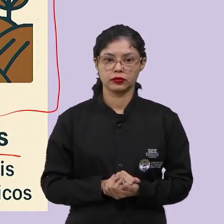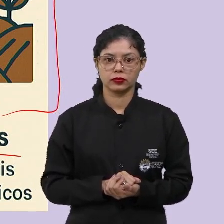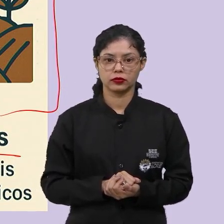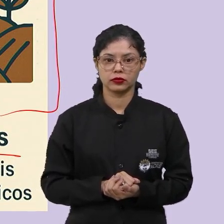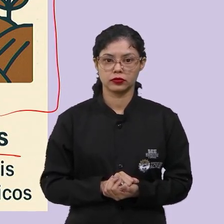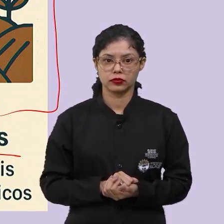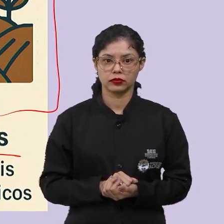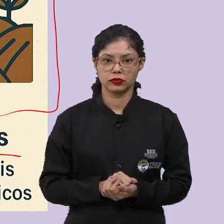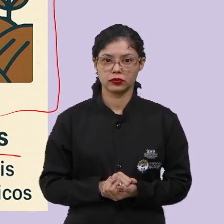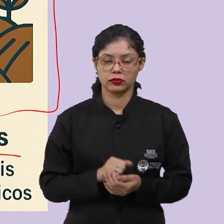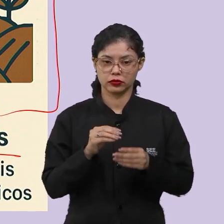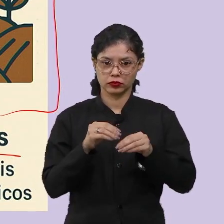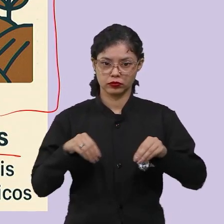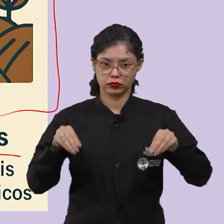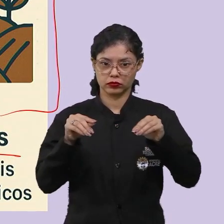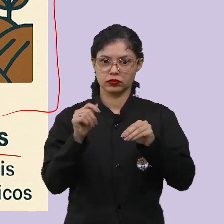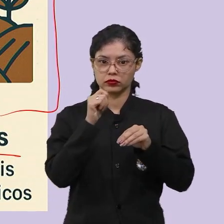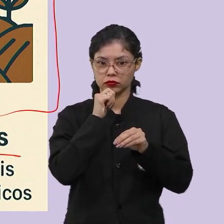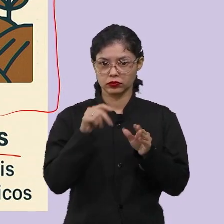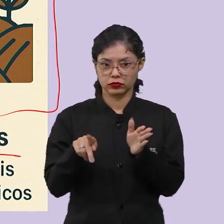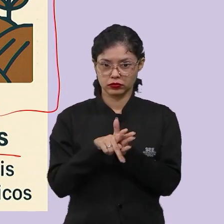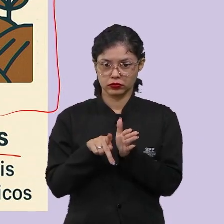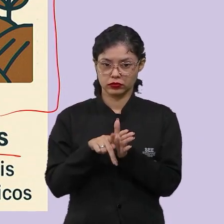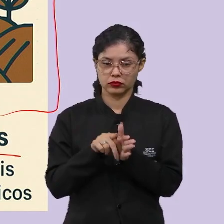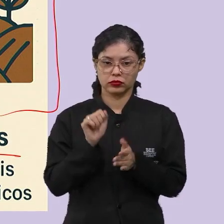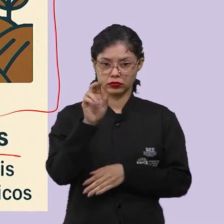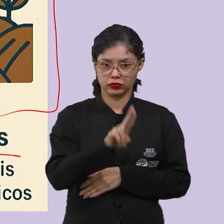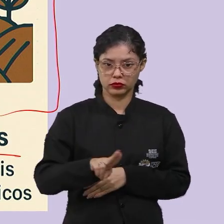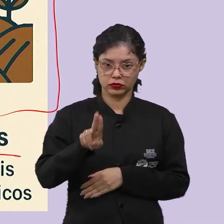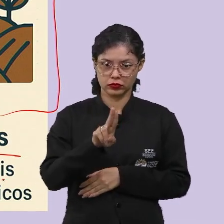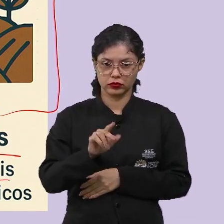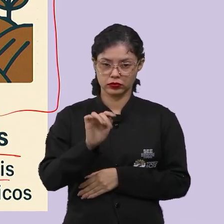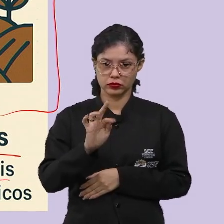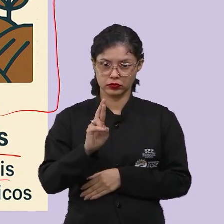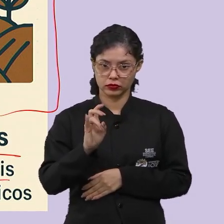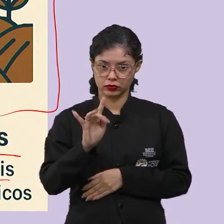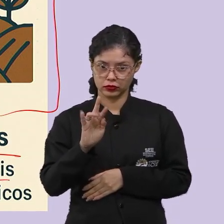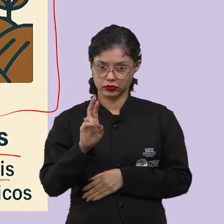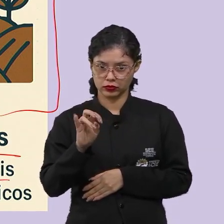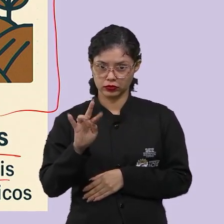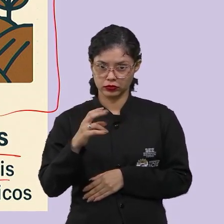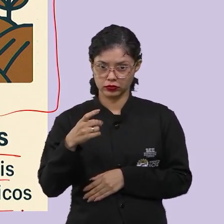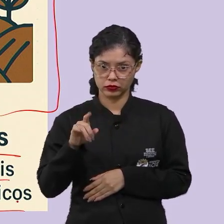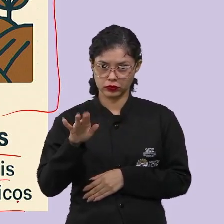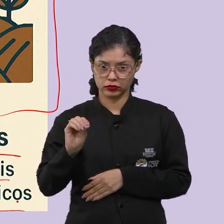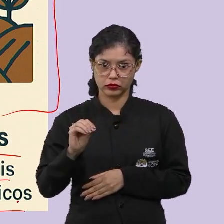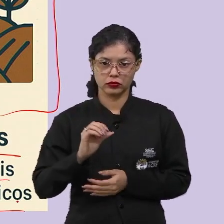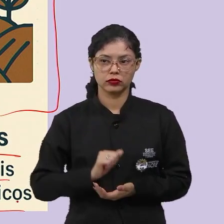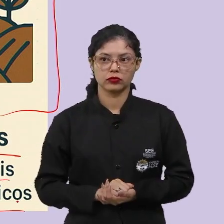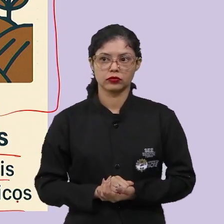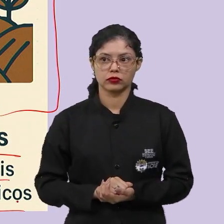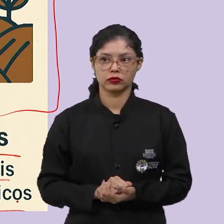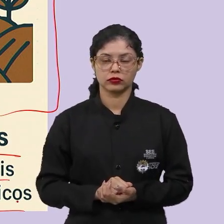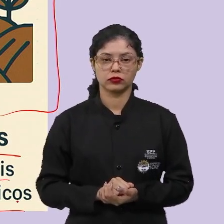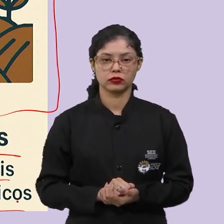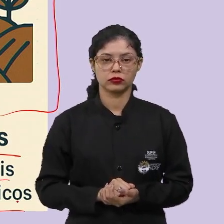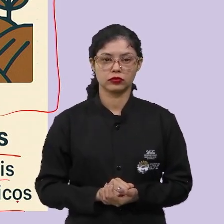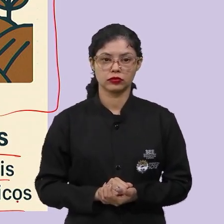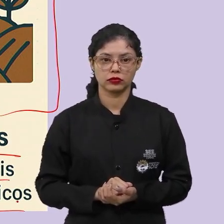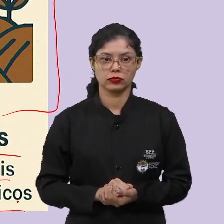as disputas territoriais, elas vão ser justamente por terras férteis e uso aí de